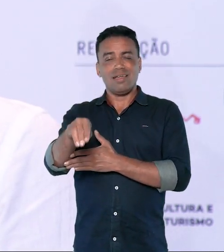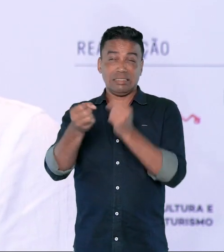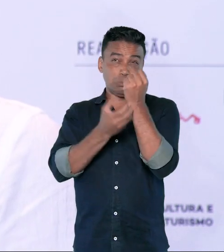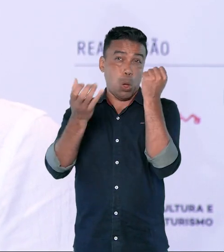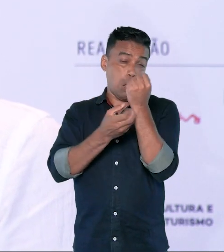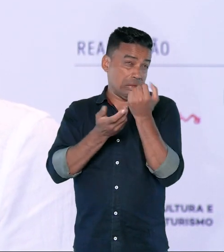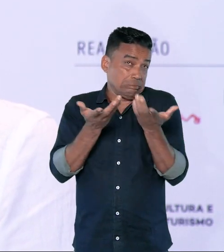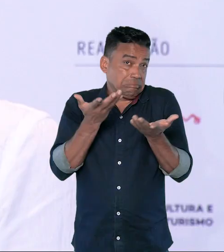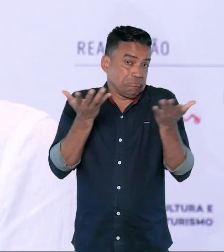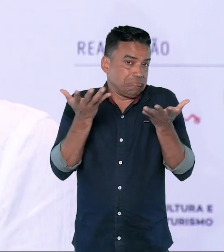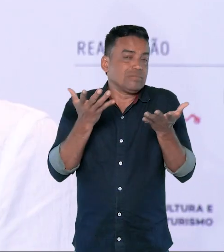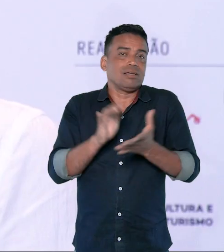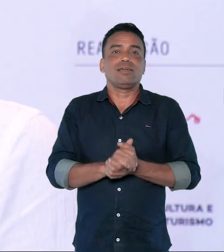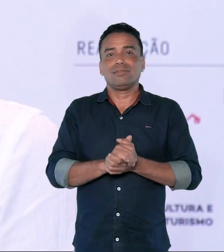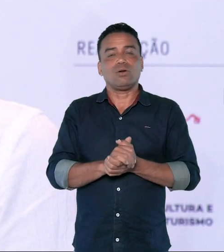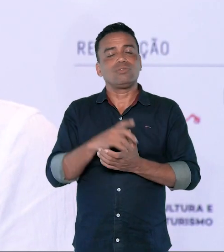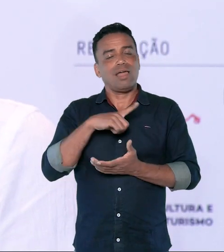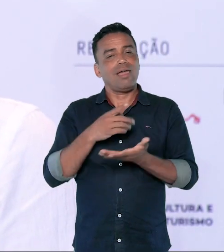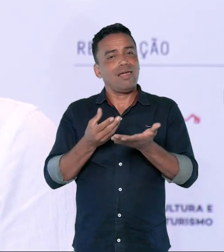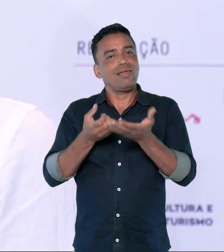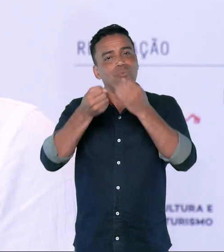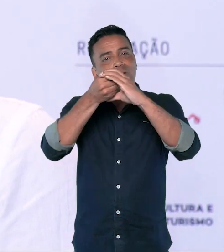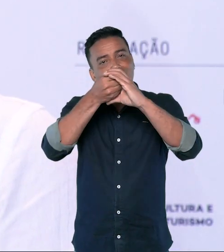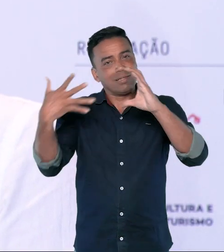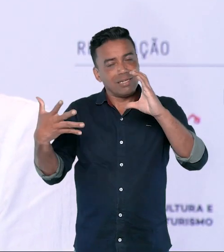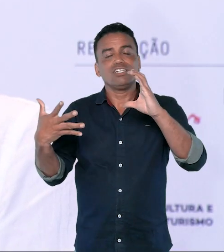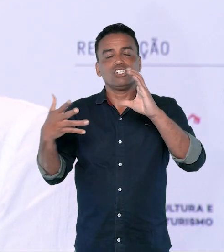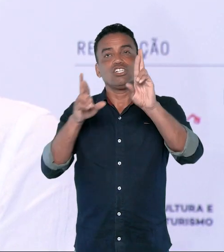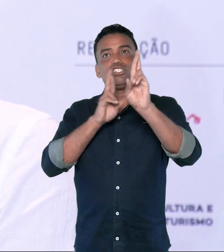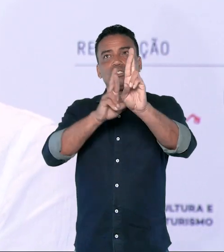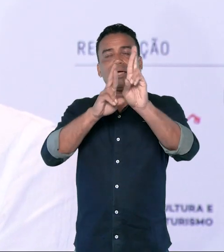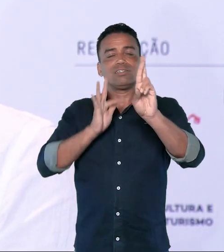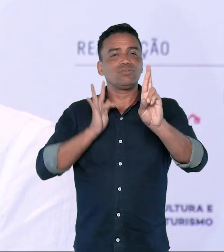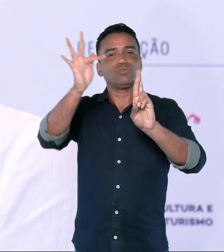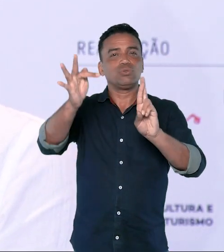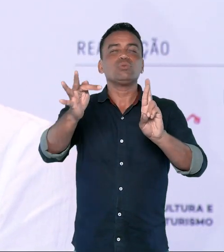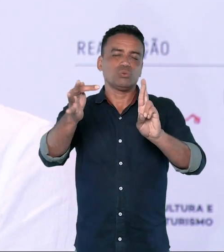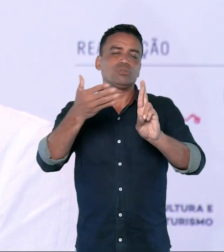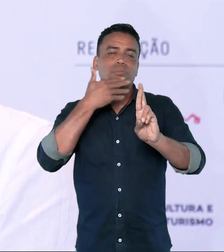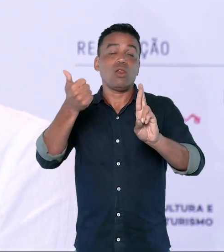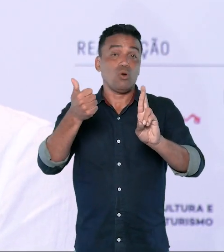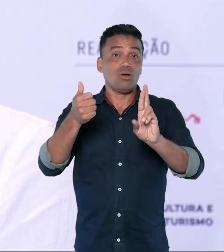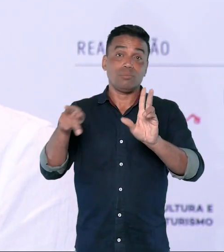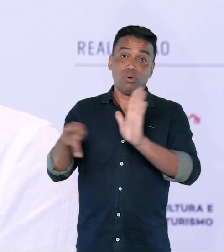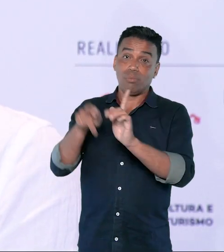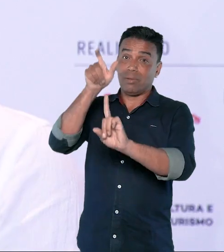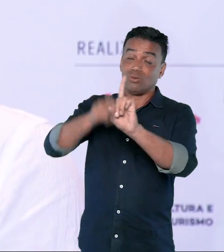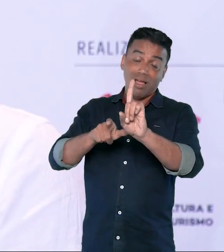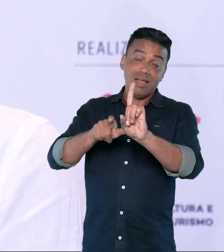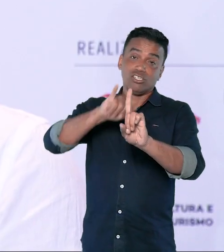alguma coisa ali de esperança, mesmo com tudo que vai acontecendo na vida do Joaquim.